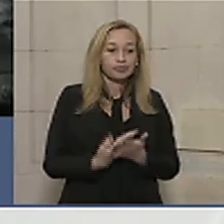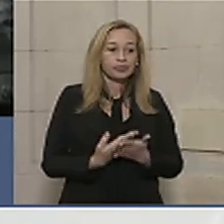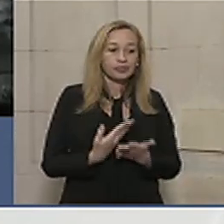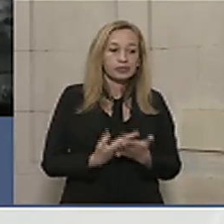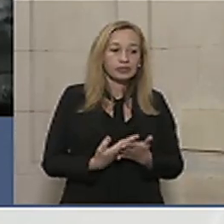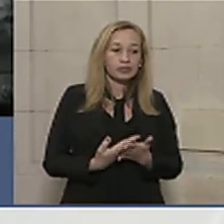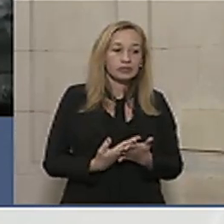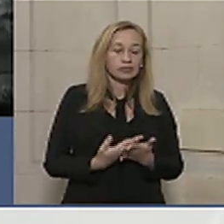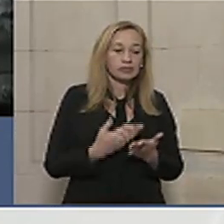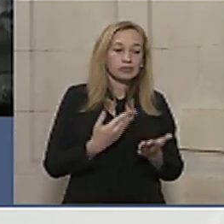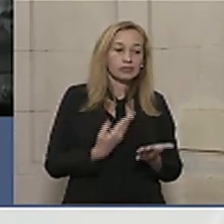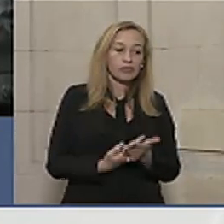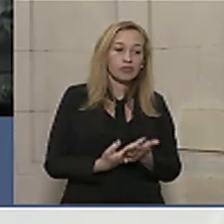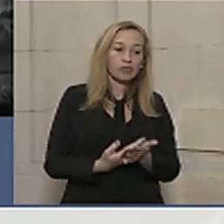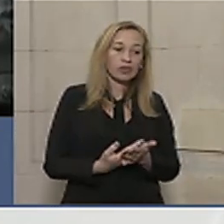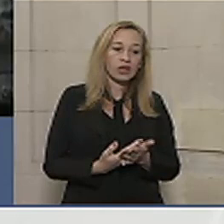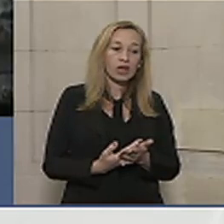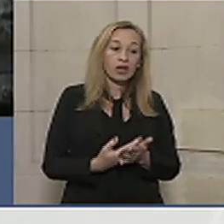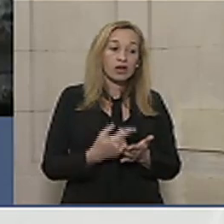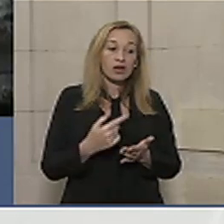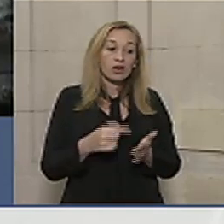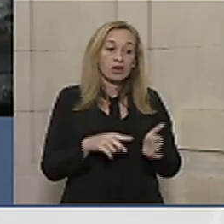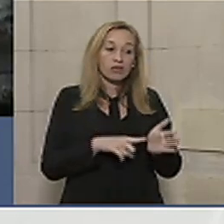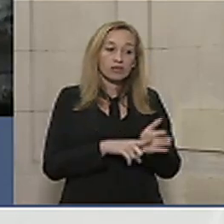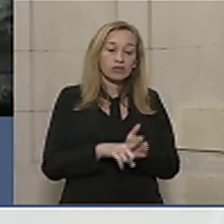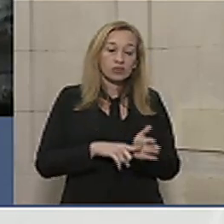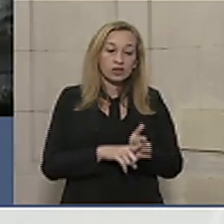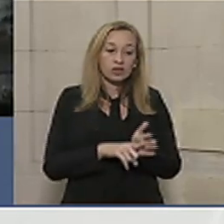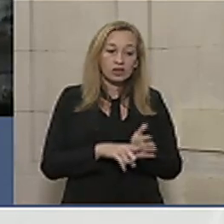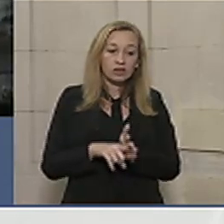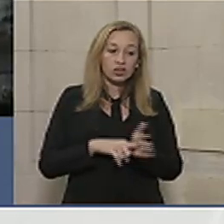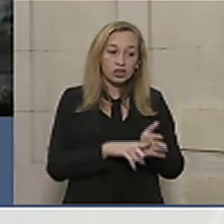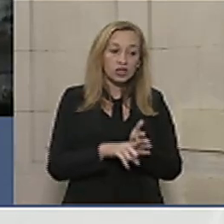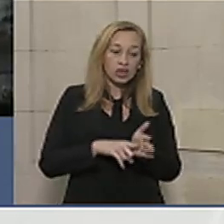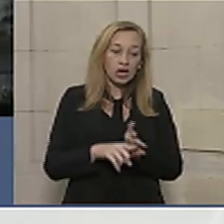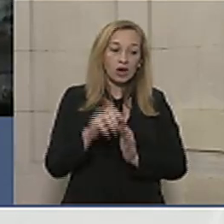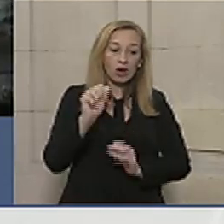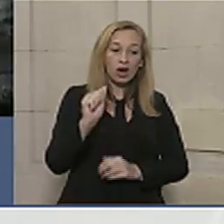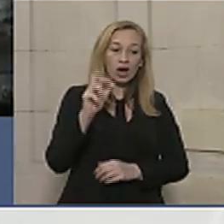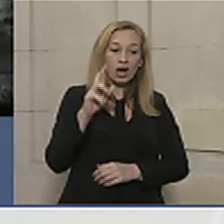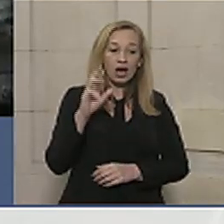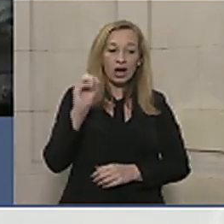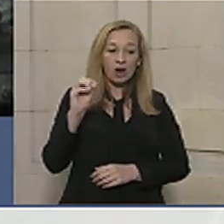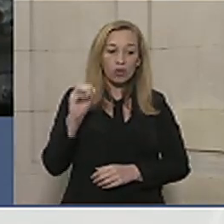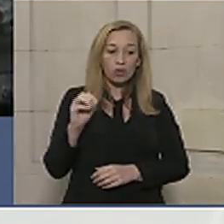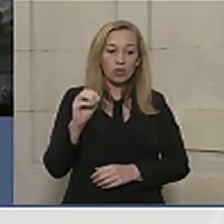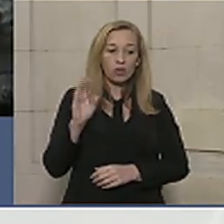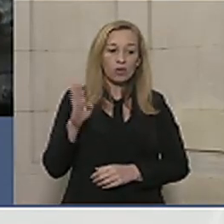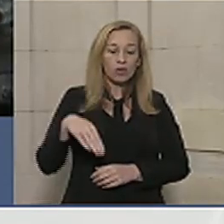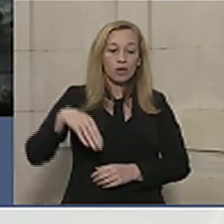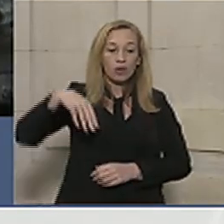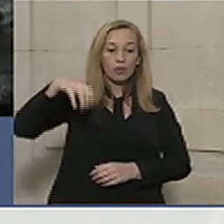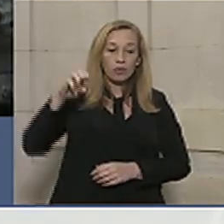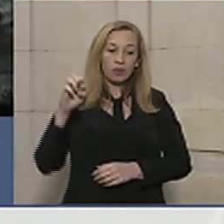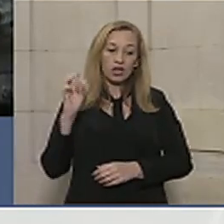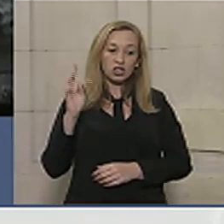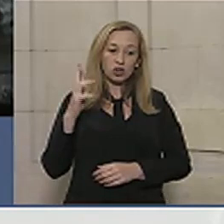conservação e a manutenção do arco metropolitano. Vamos ver se rapidamente nós consigamos chegar numa